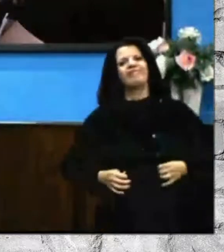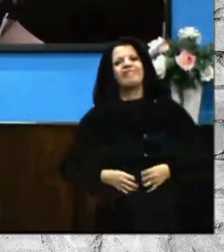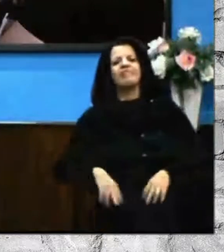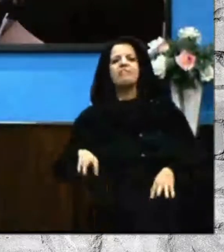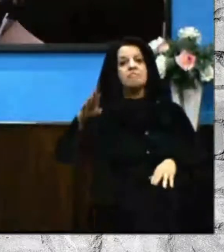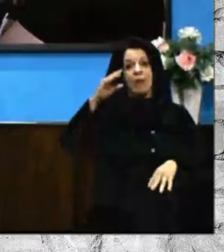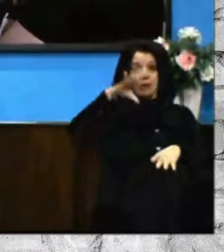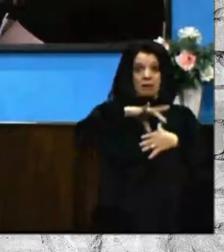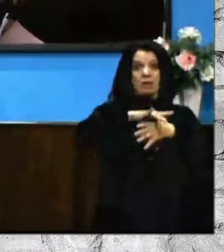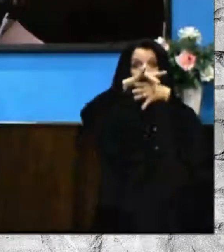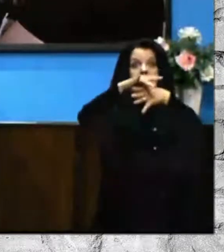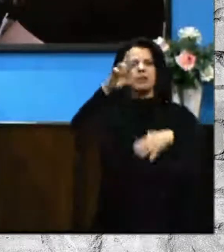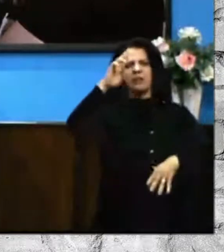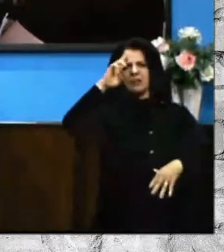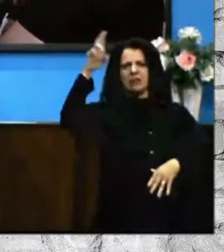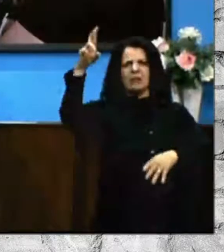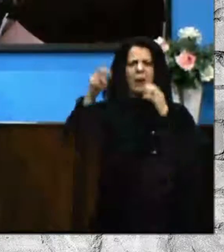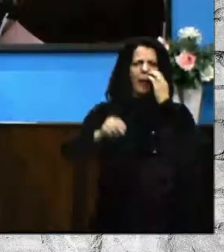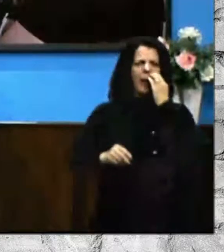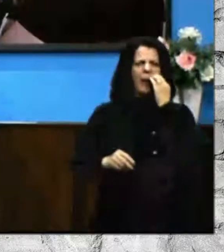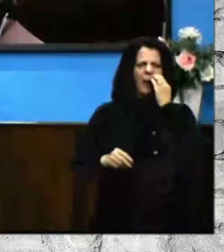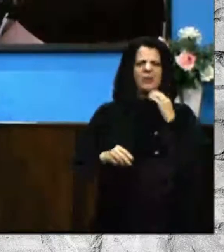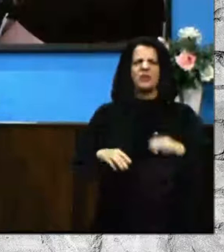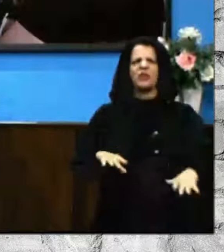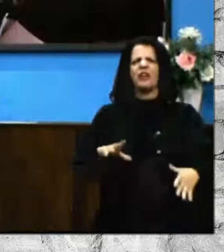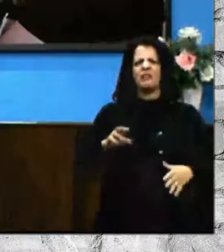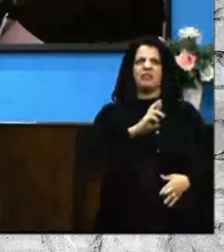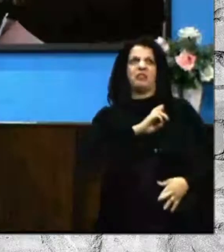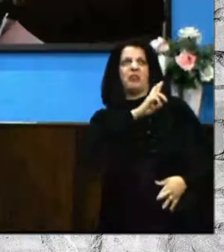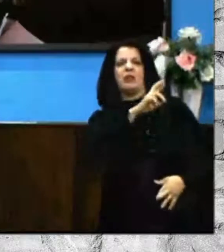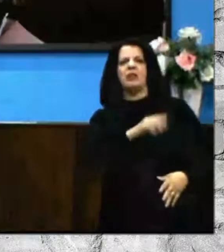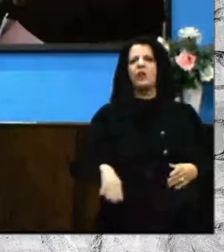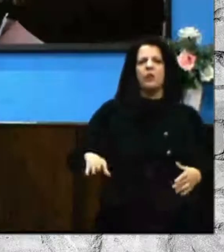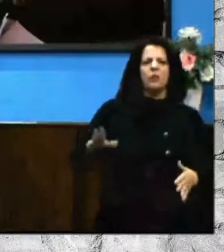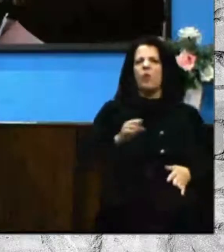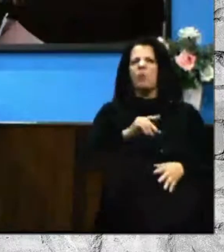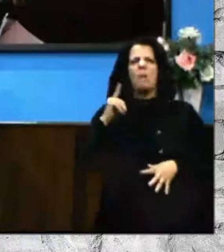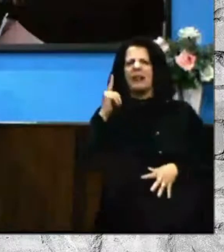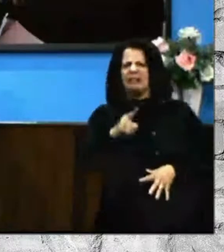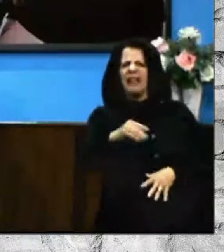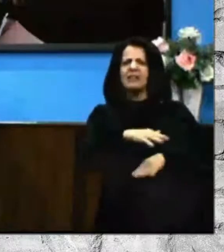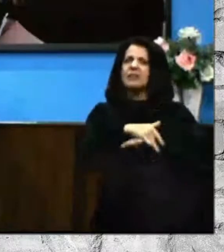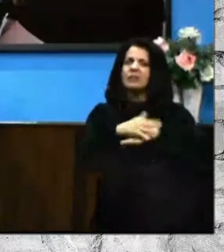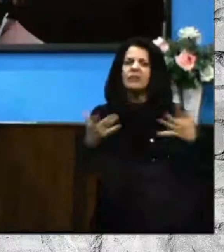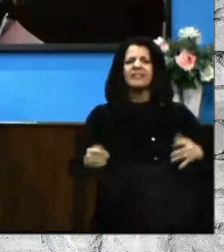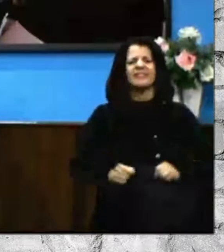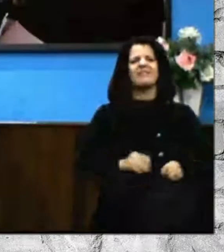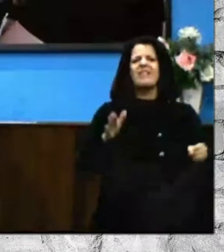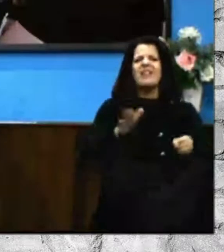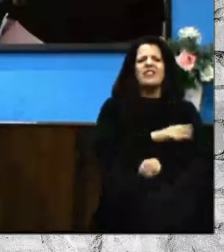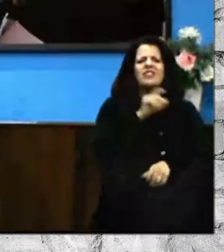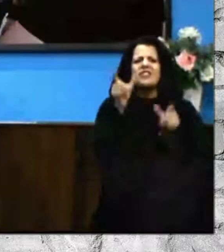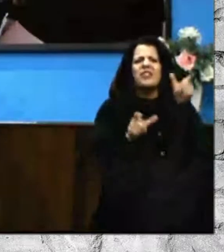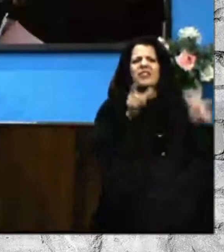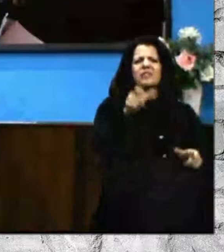se fossem donos do poder, dezenas de pessoas nas praias levando na brincadeira, centenas não tomando os mínimos